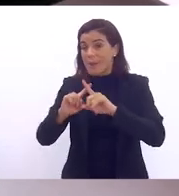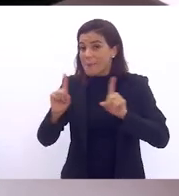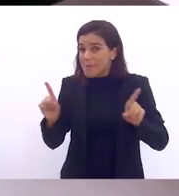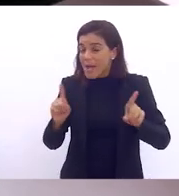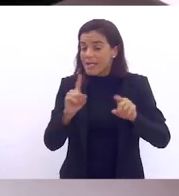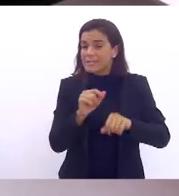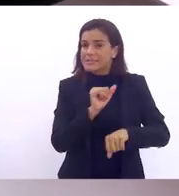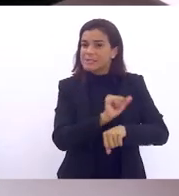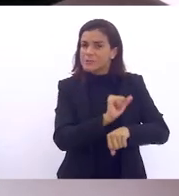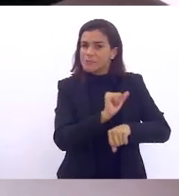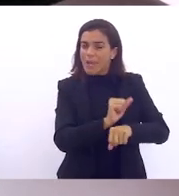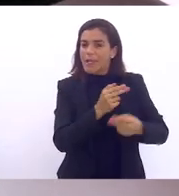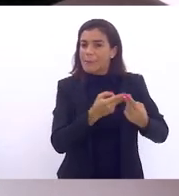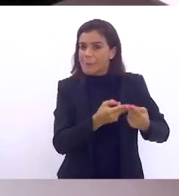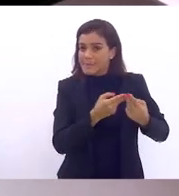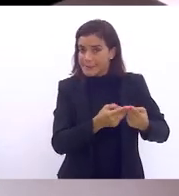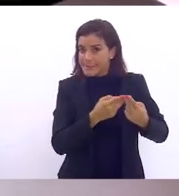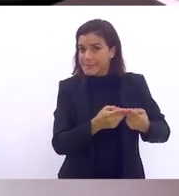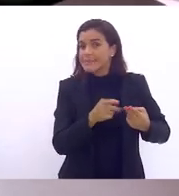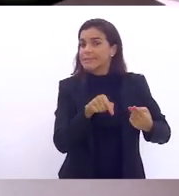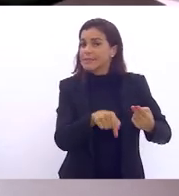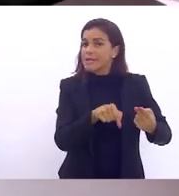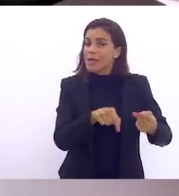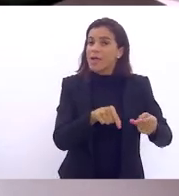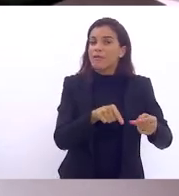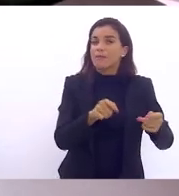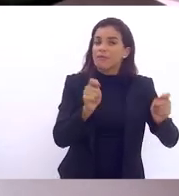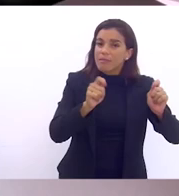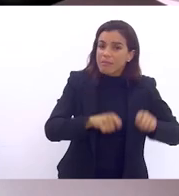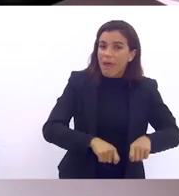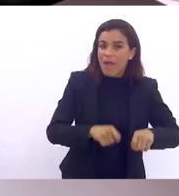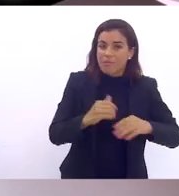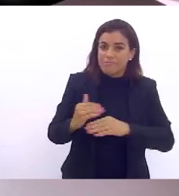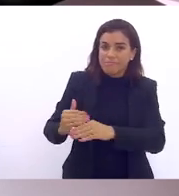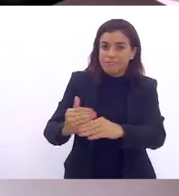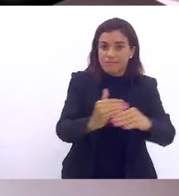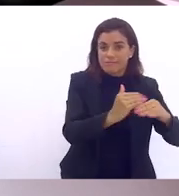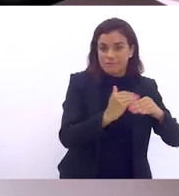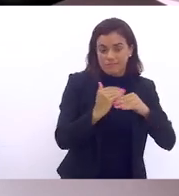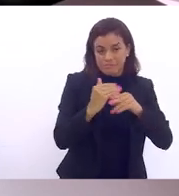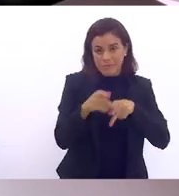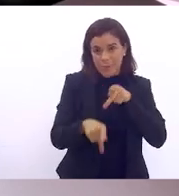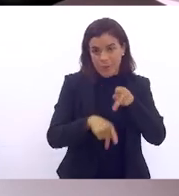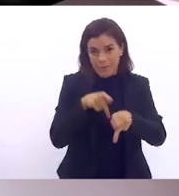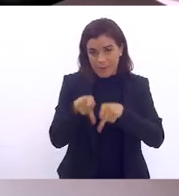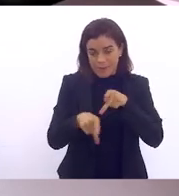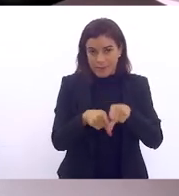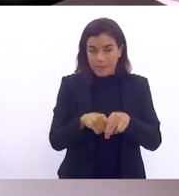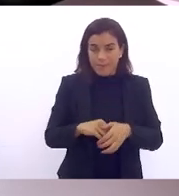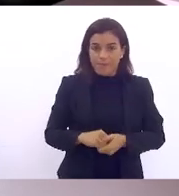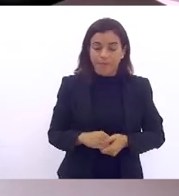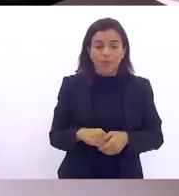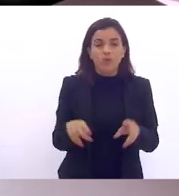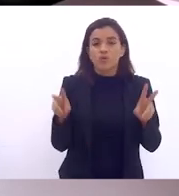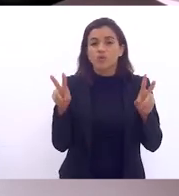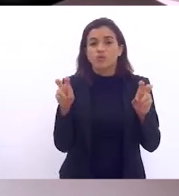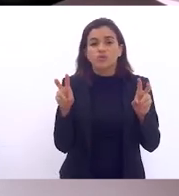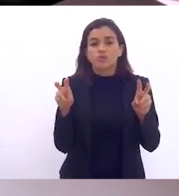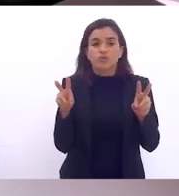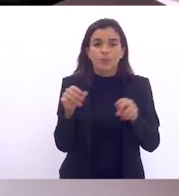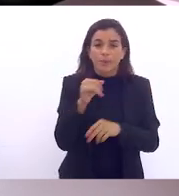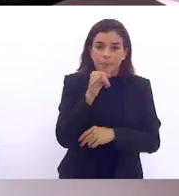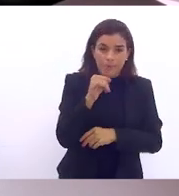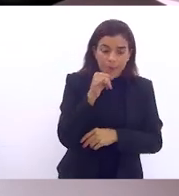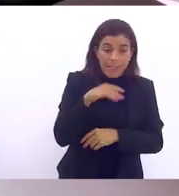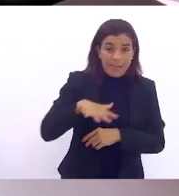tolerância também se valha para a população né E especialmente No que diz respeito a